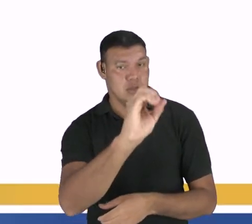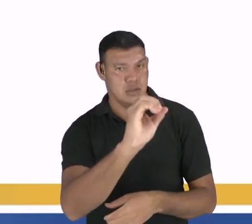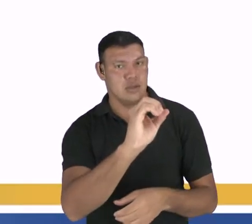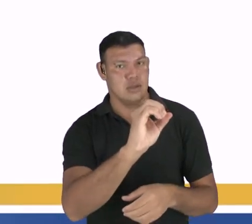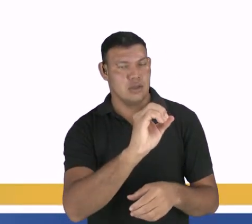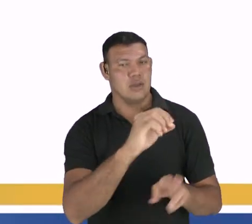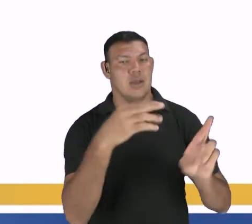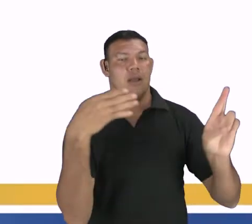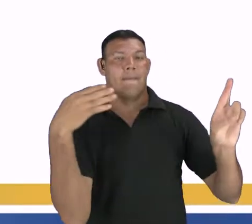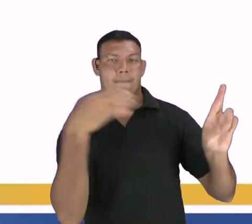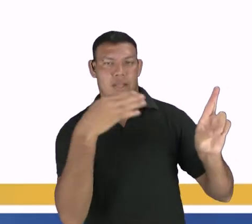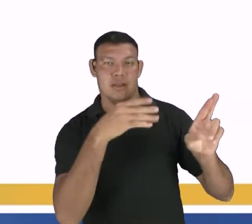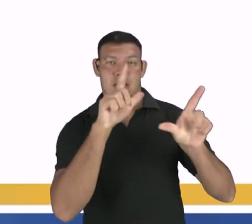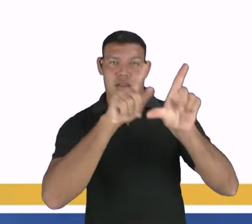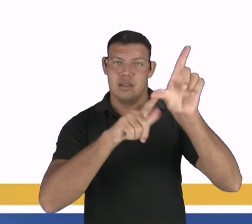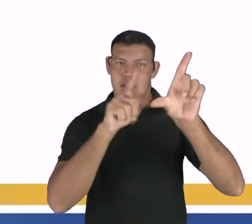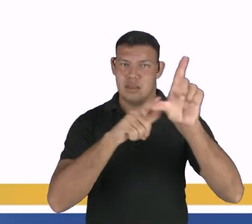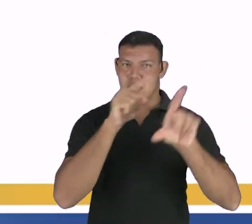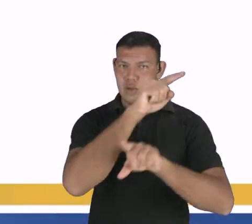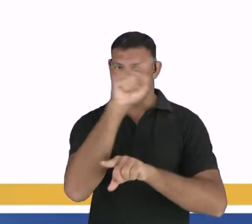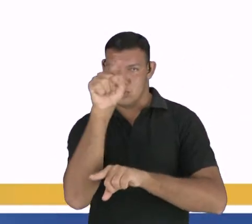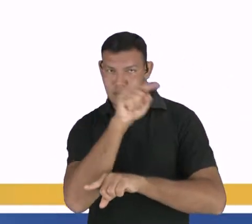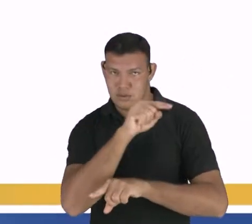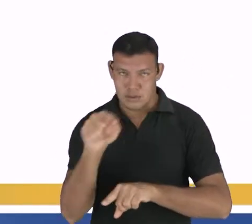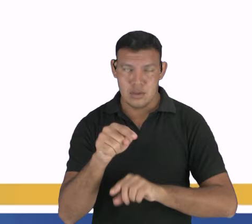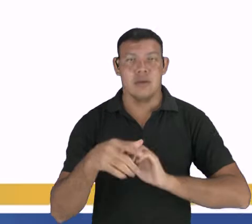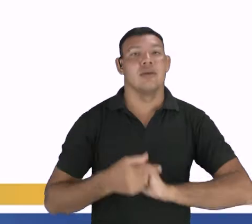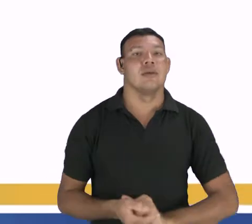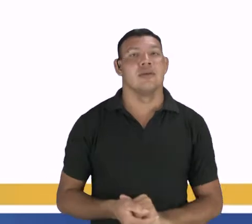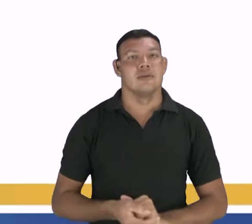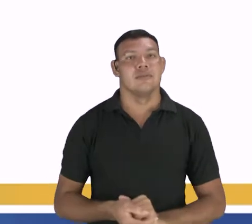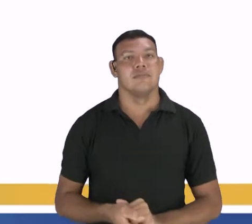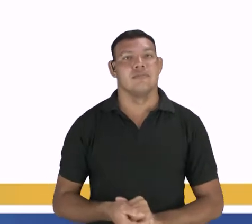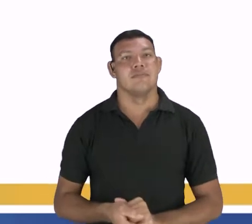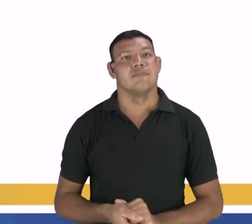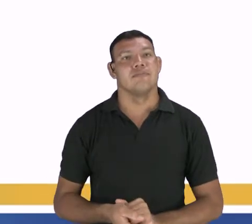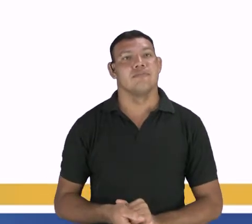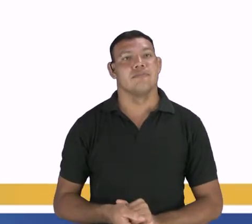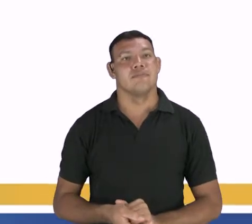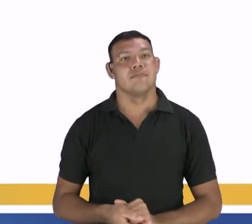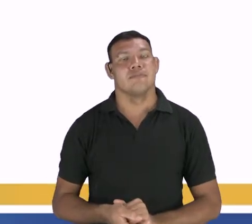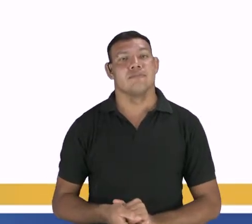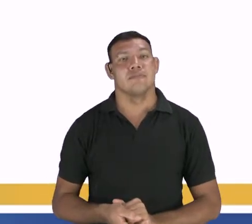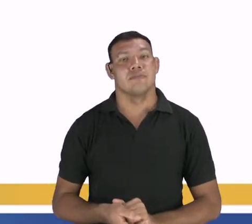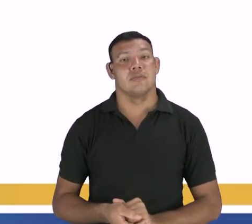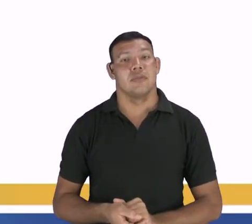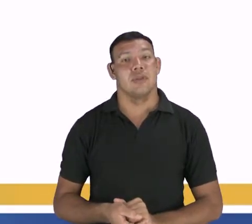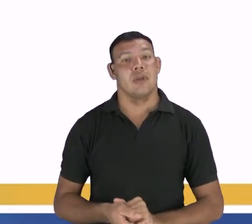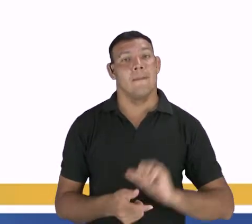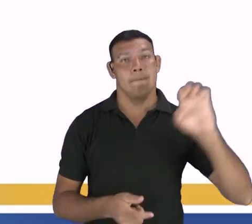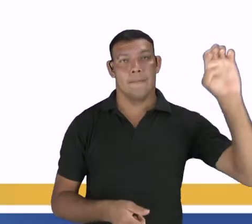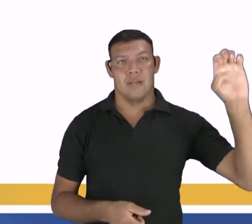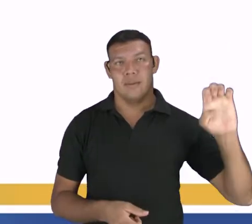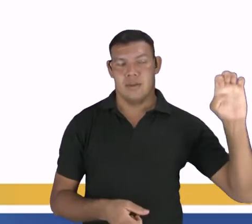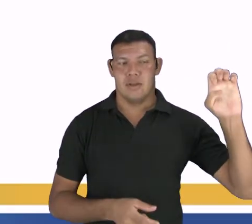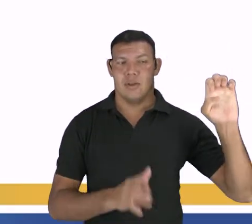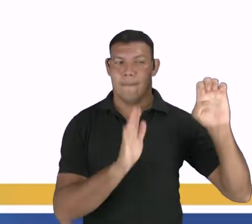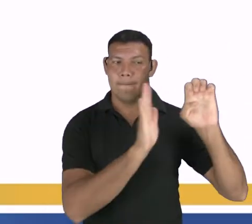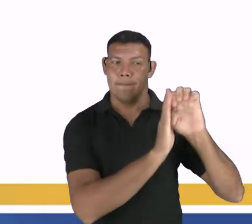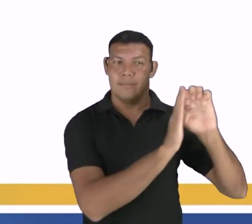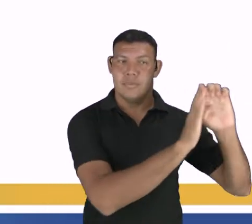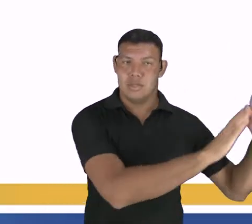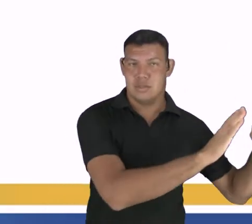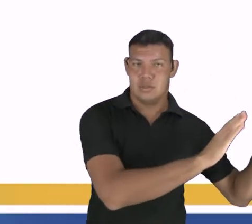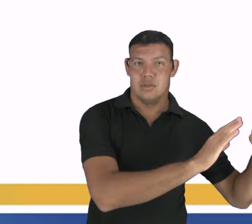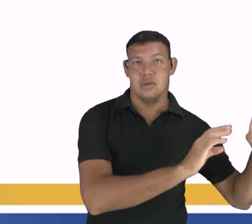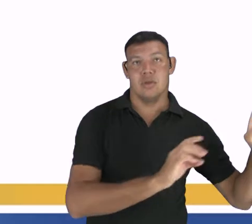Z, ele vai compreender aí todos os negativos, né, infinitamente para a esquerda, como também todos os positivos